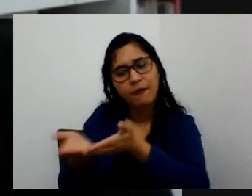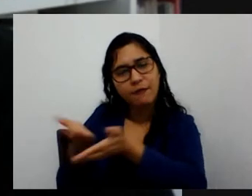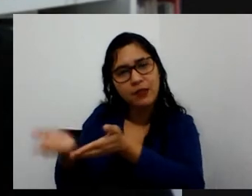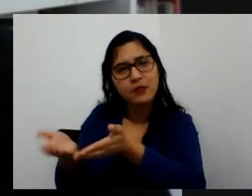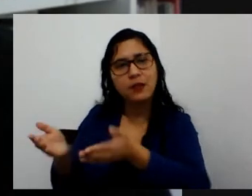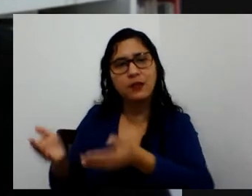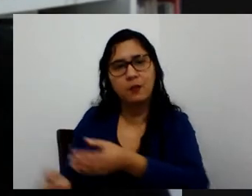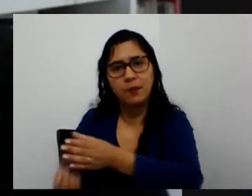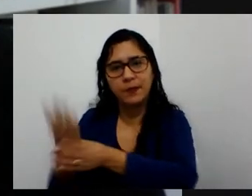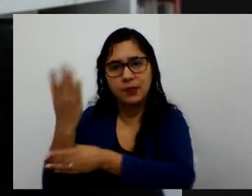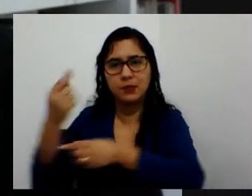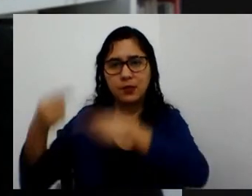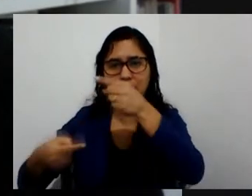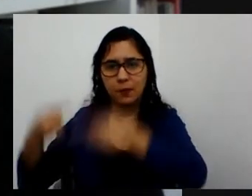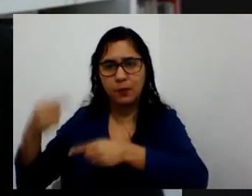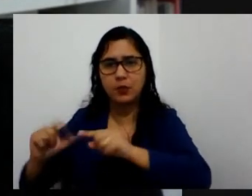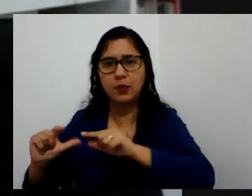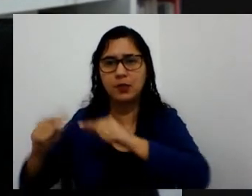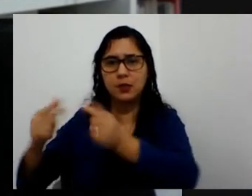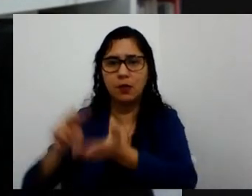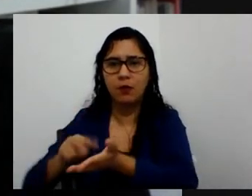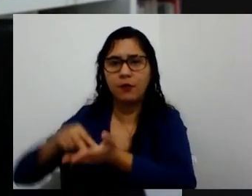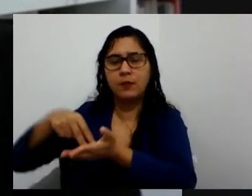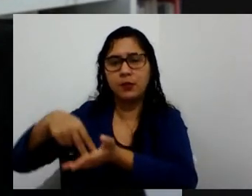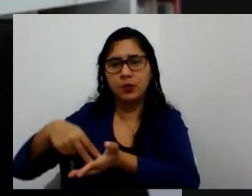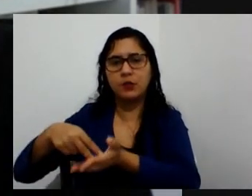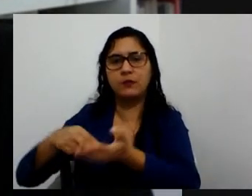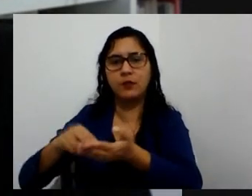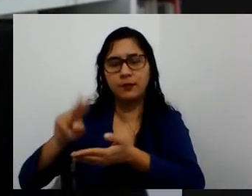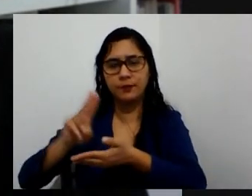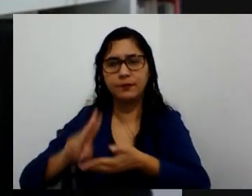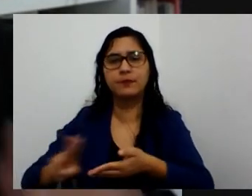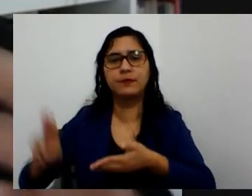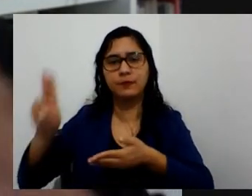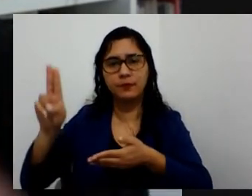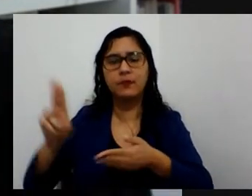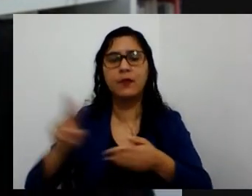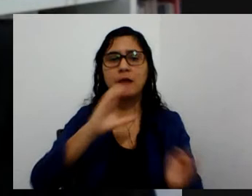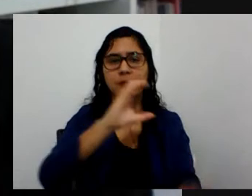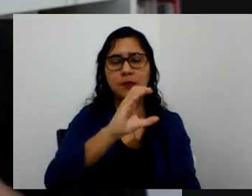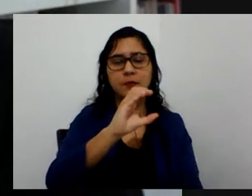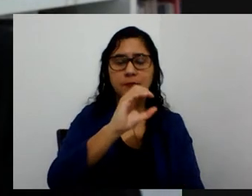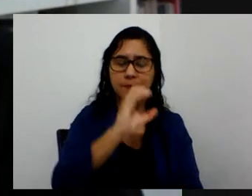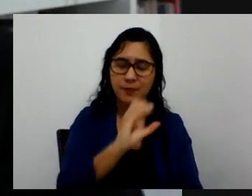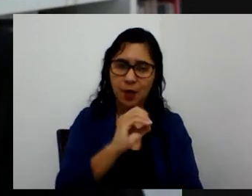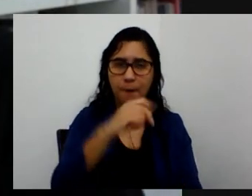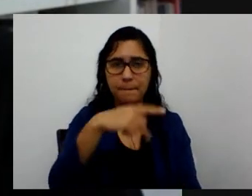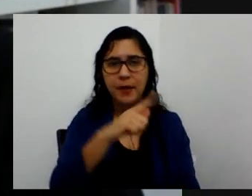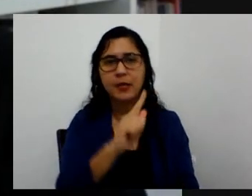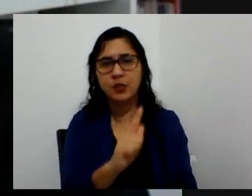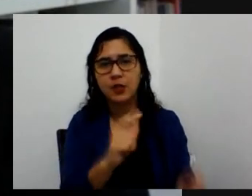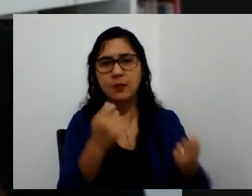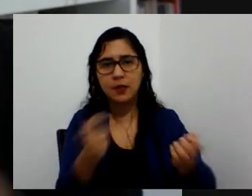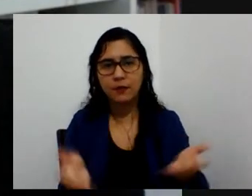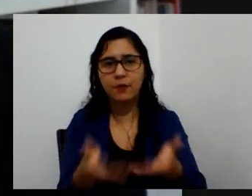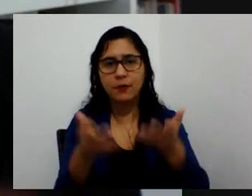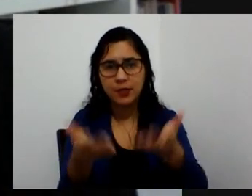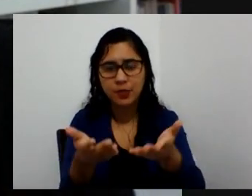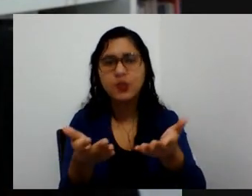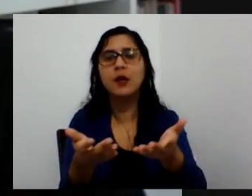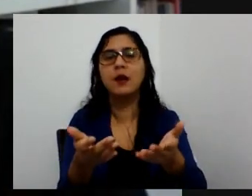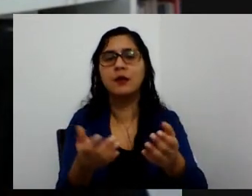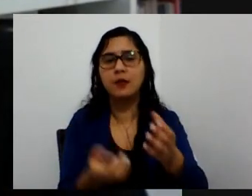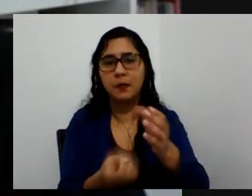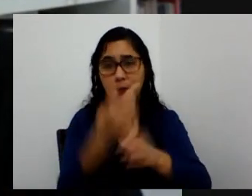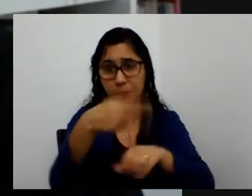implementação das políticas de ações afirmativas na universidade, caberá à PROPG aproximar os programas de pós-graduação das instâncias